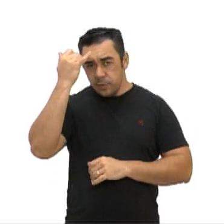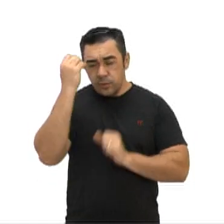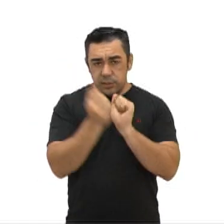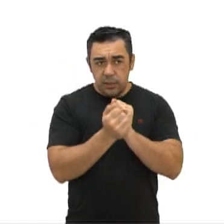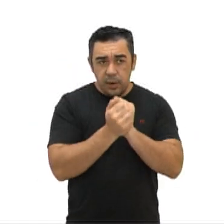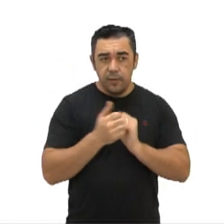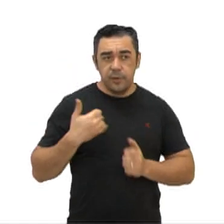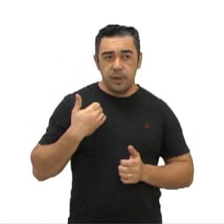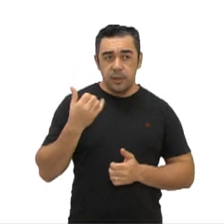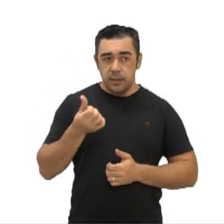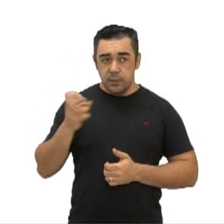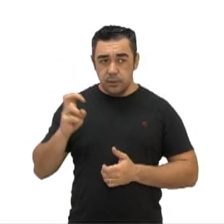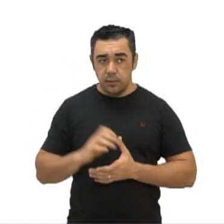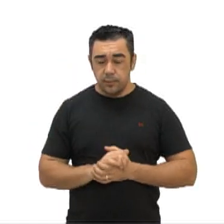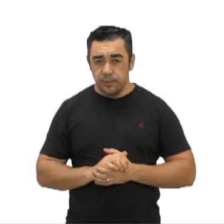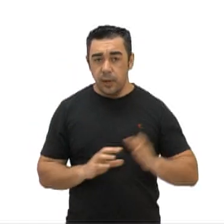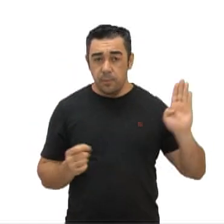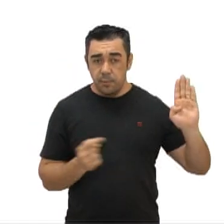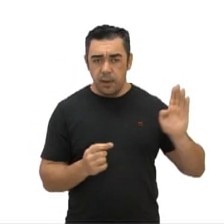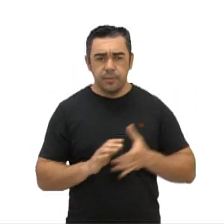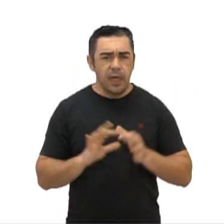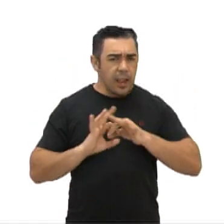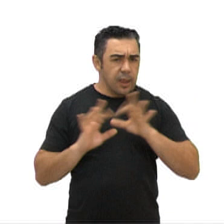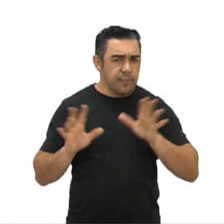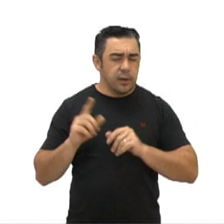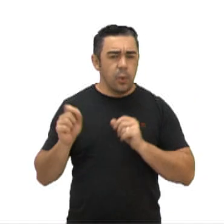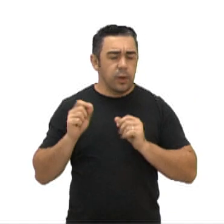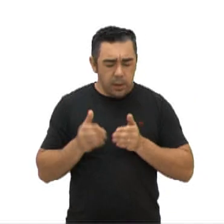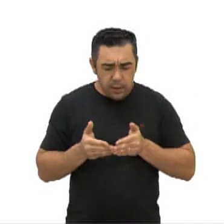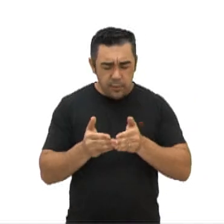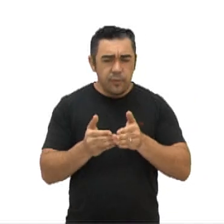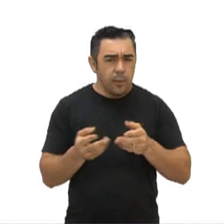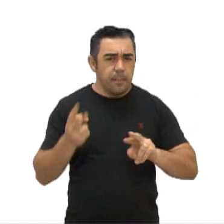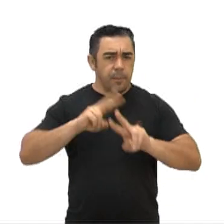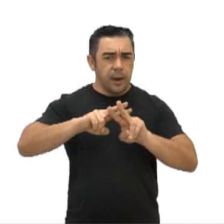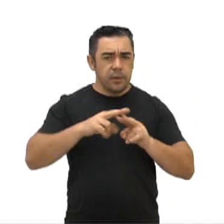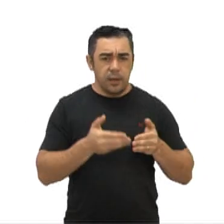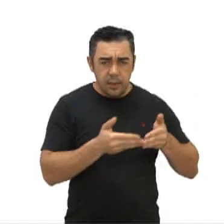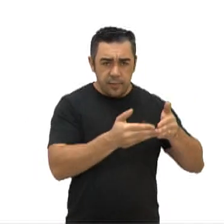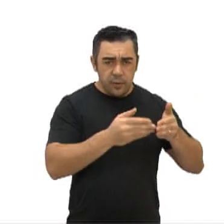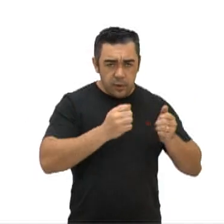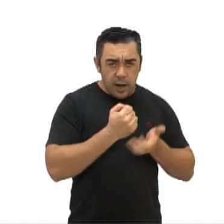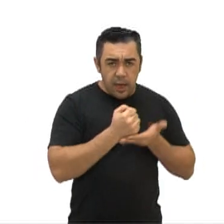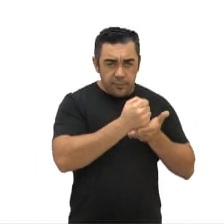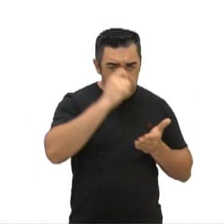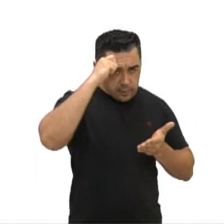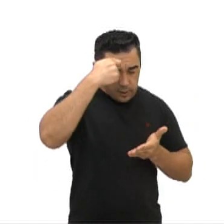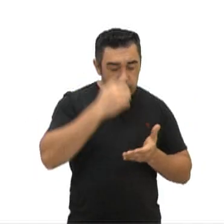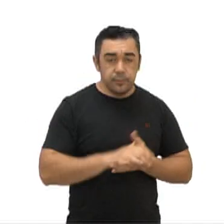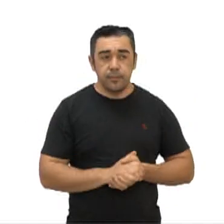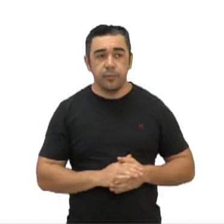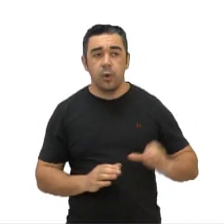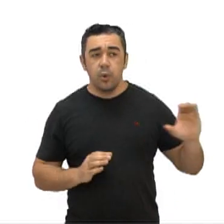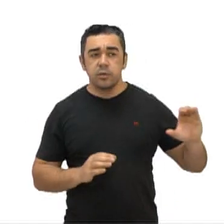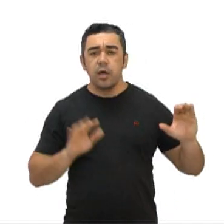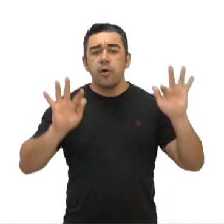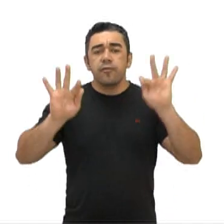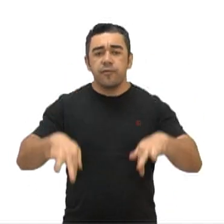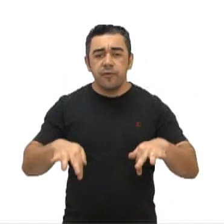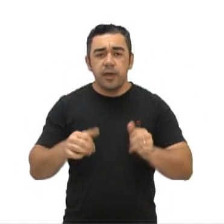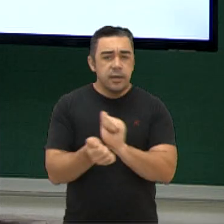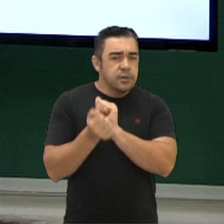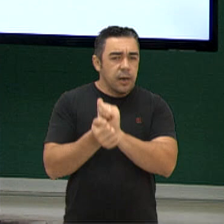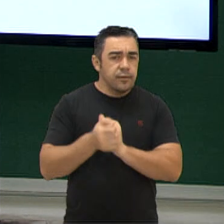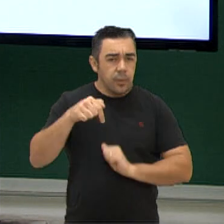Lei Bill Arbedin permitia à Inglaterra prender os navios negreiros? Ou letra C, ela decretou o fim da escravidão na